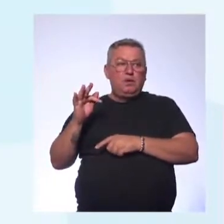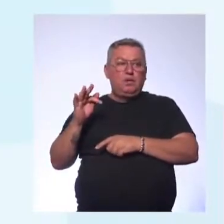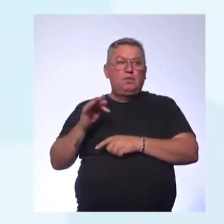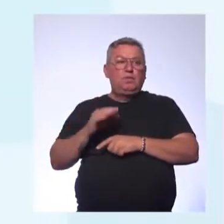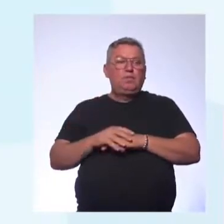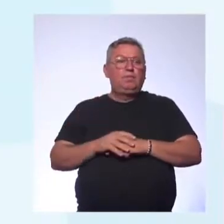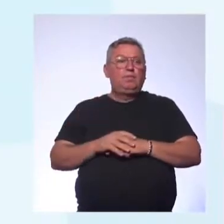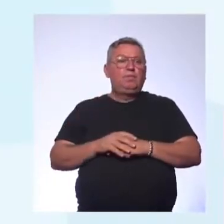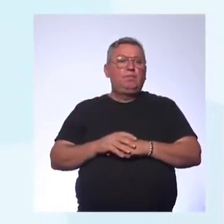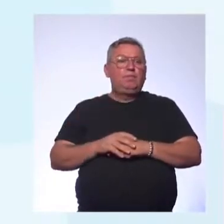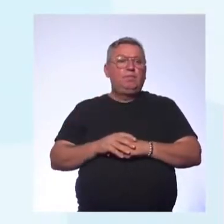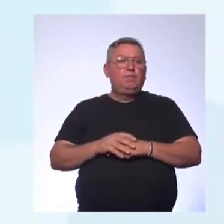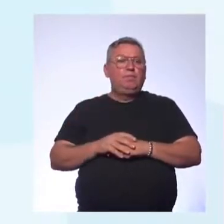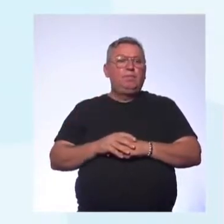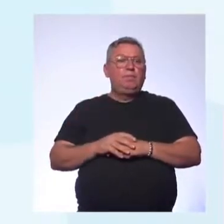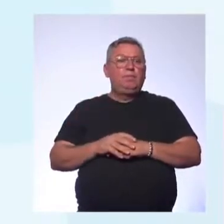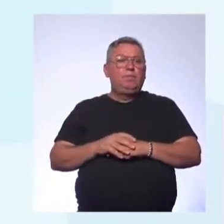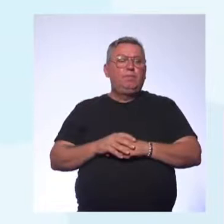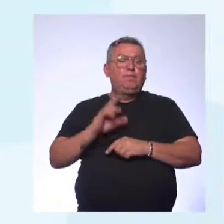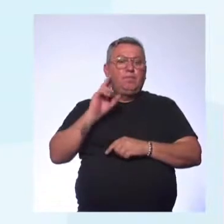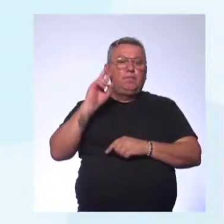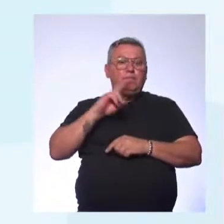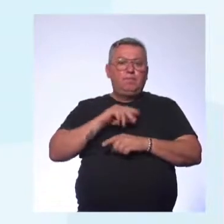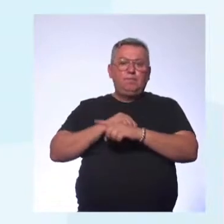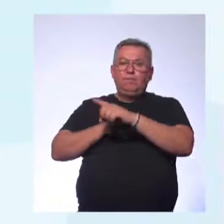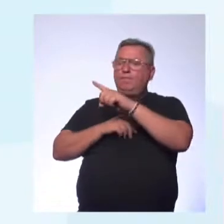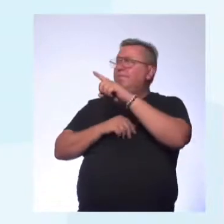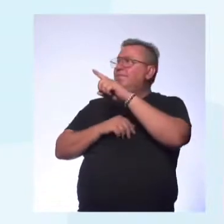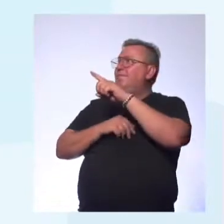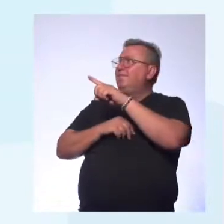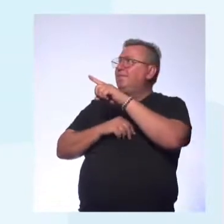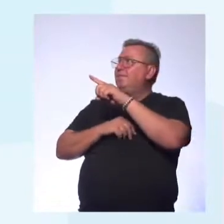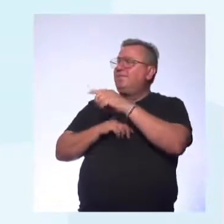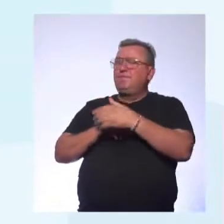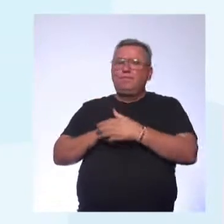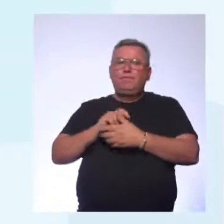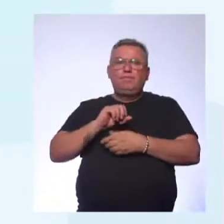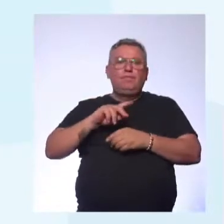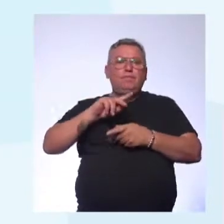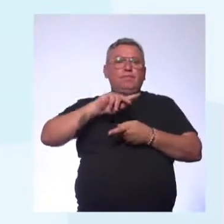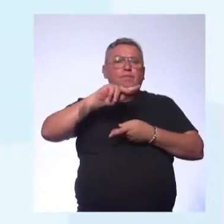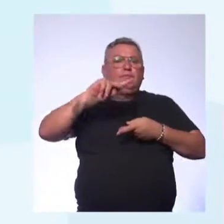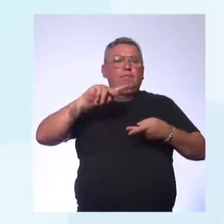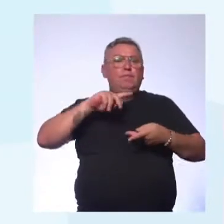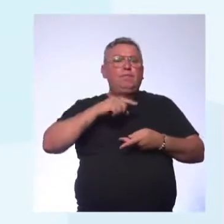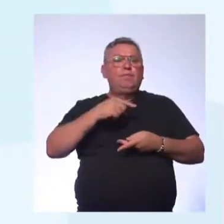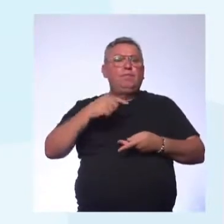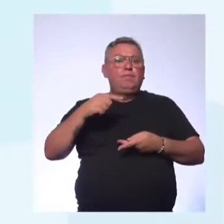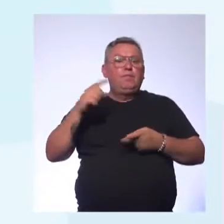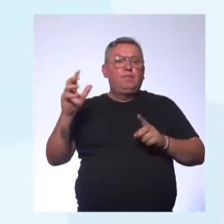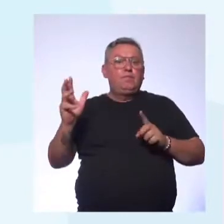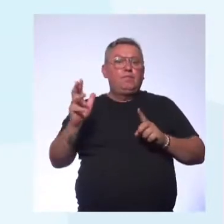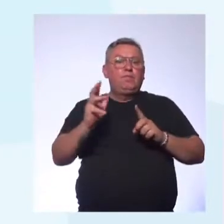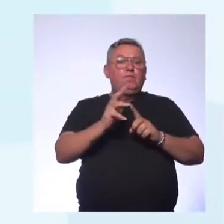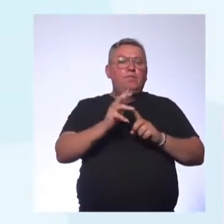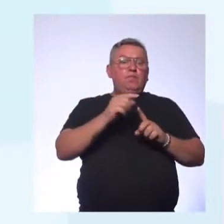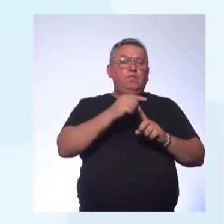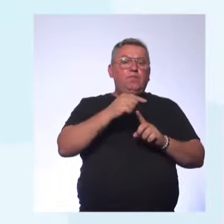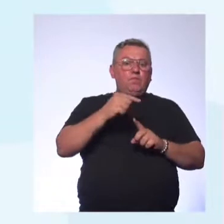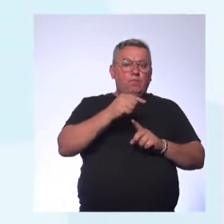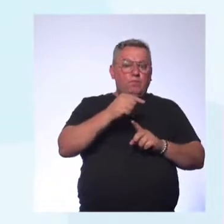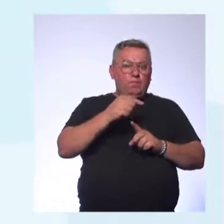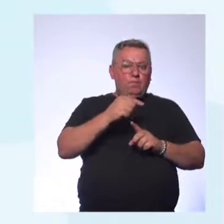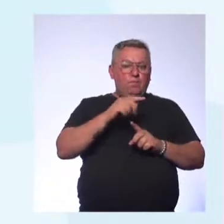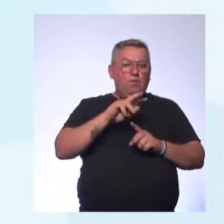hidrogênio e Flor o que que vai acontecer esse polo negativo vai atrair polo negativo